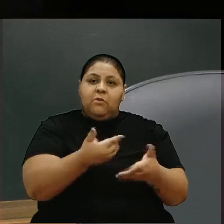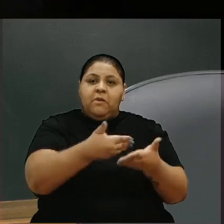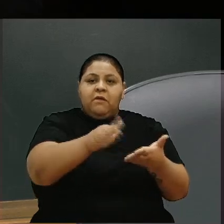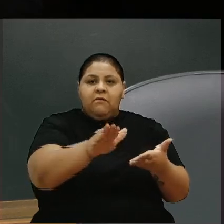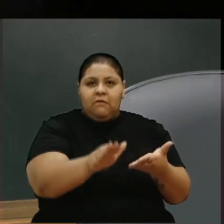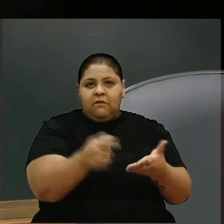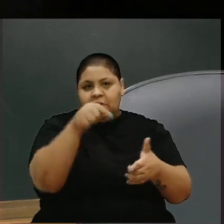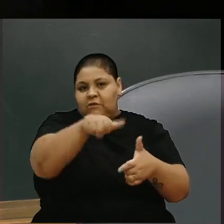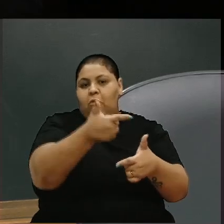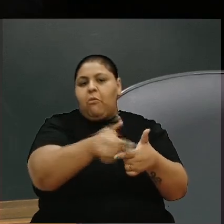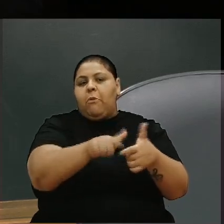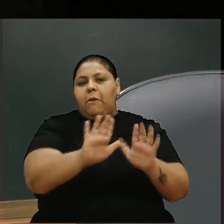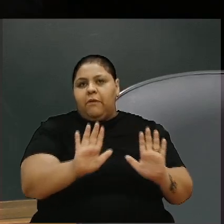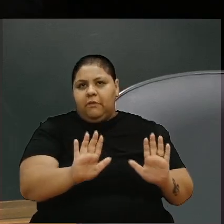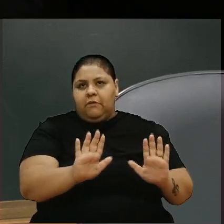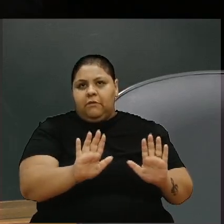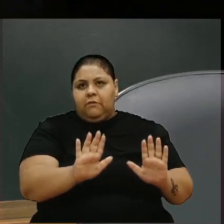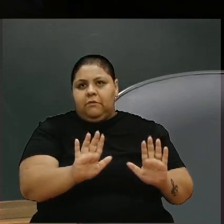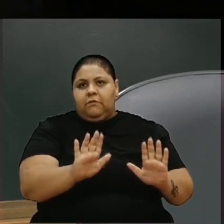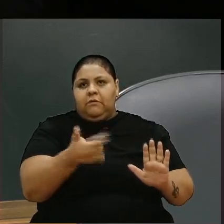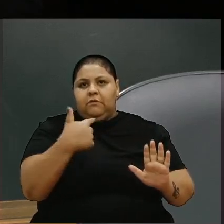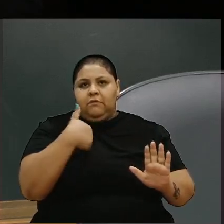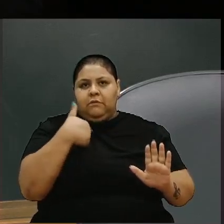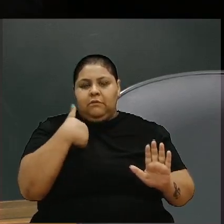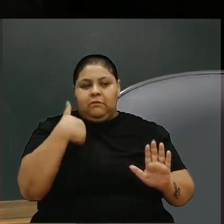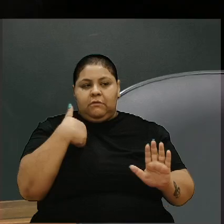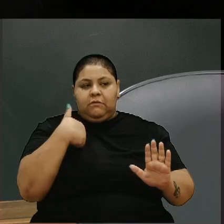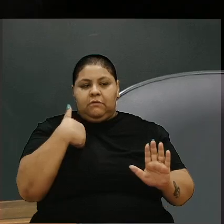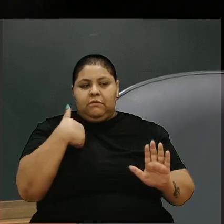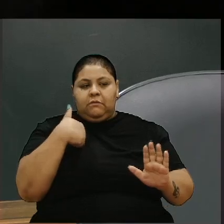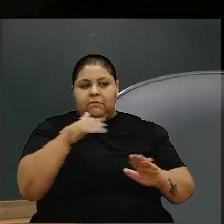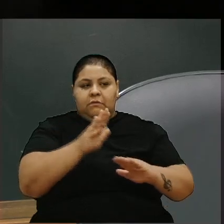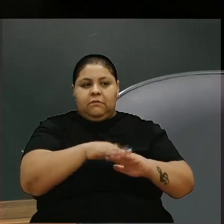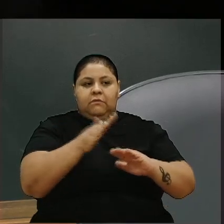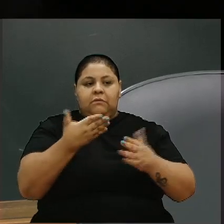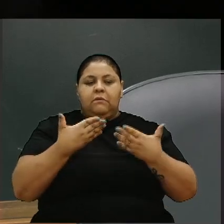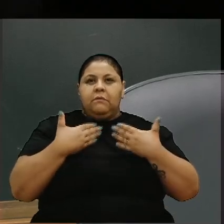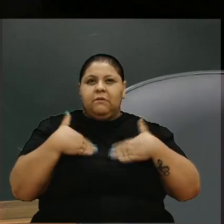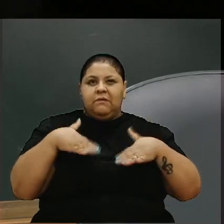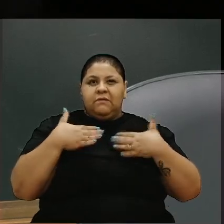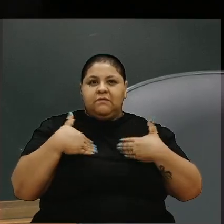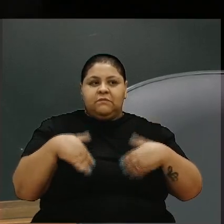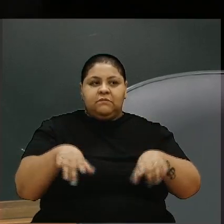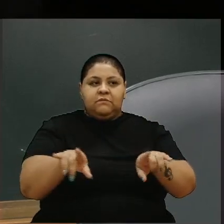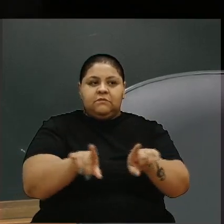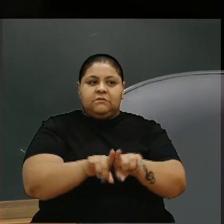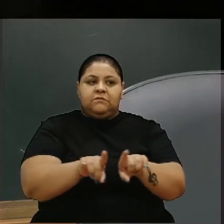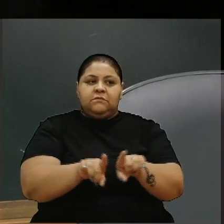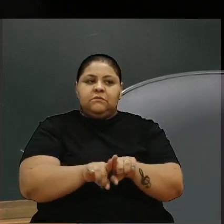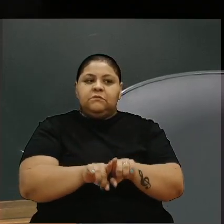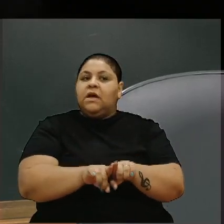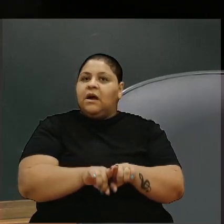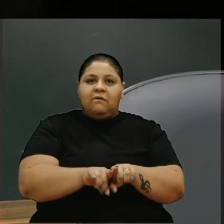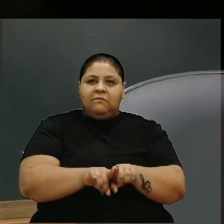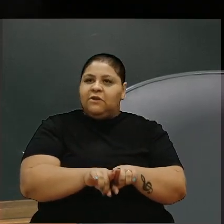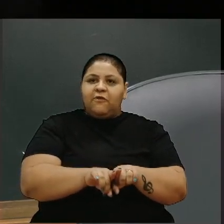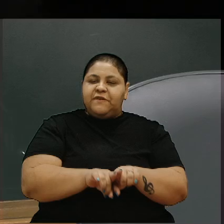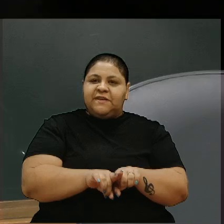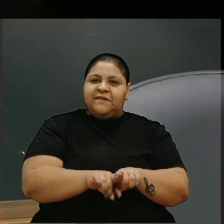um problema. Eu peguei mais um erro aqui, estava comentando com o vereador Lucas, da Procuradoria-Geral do município, um processo